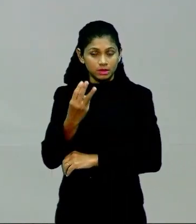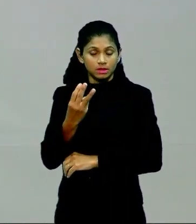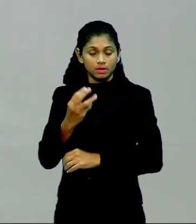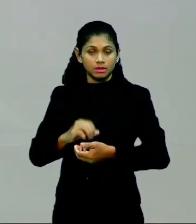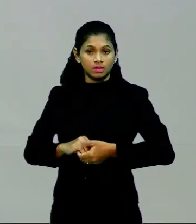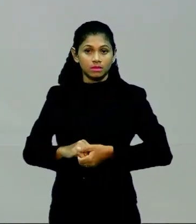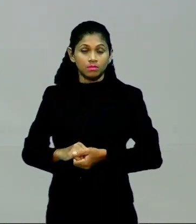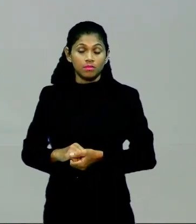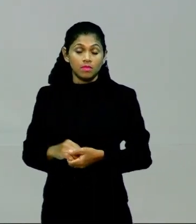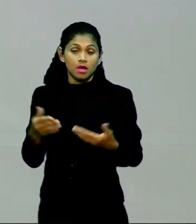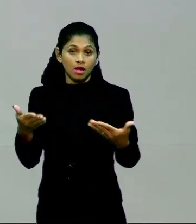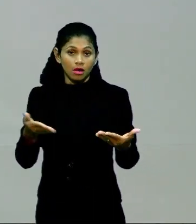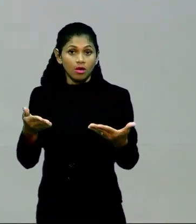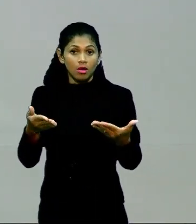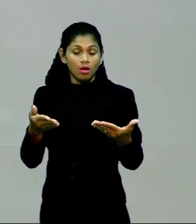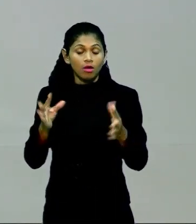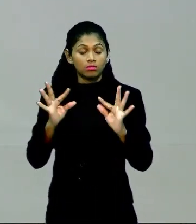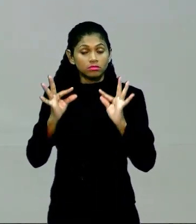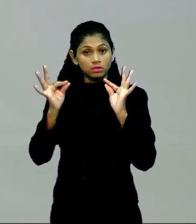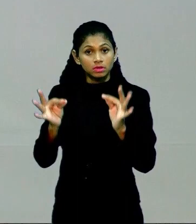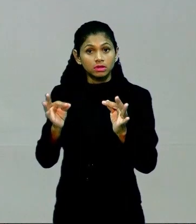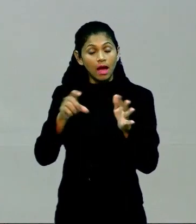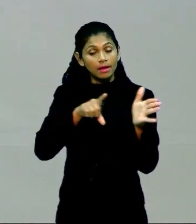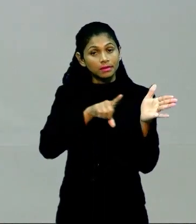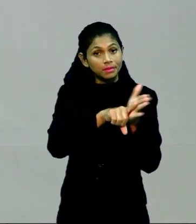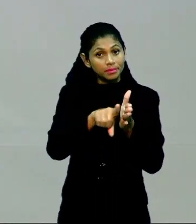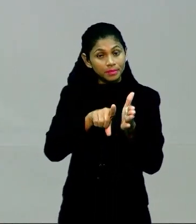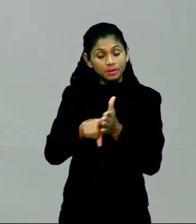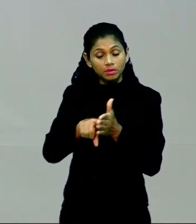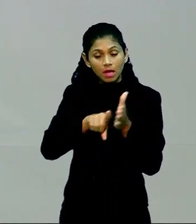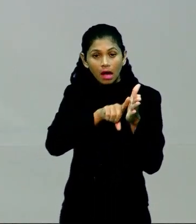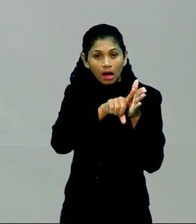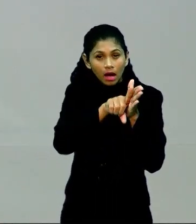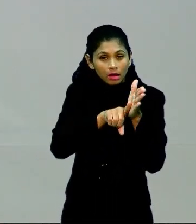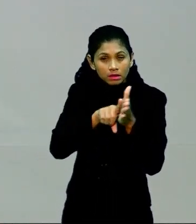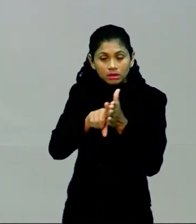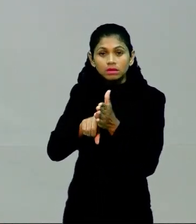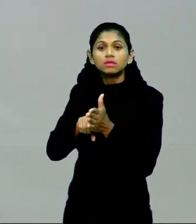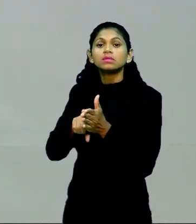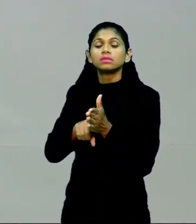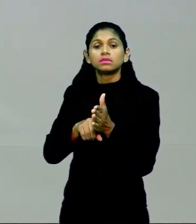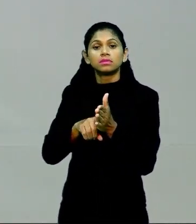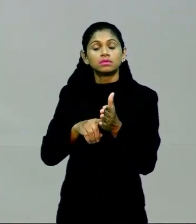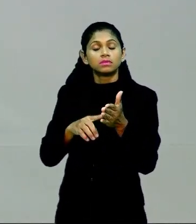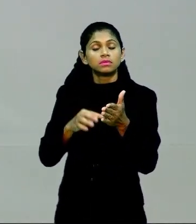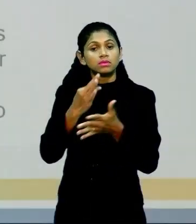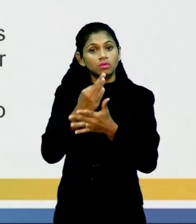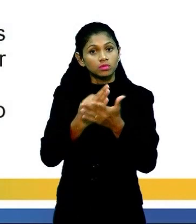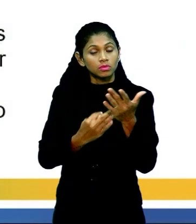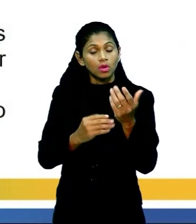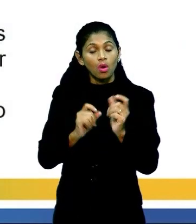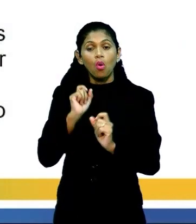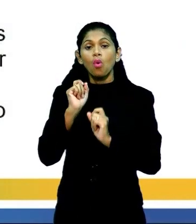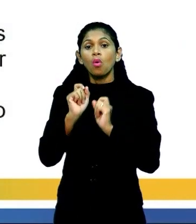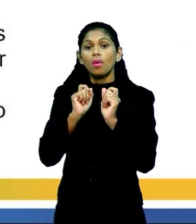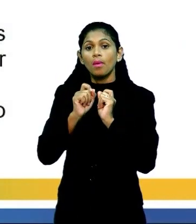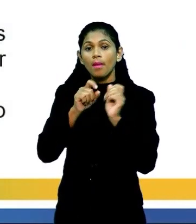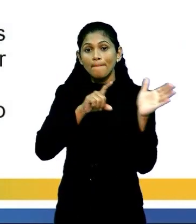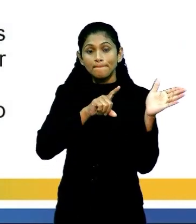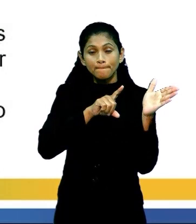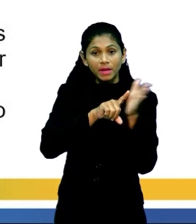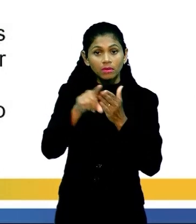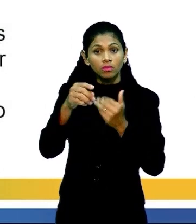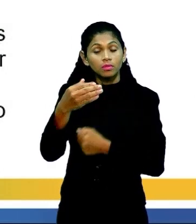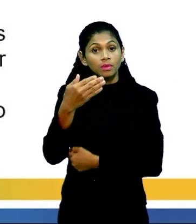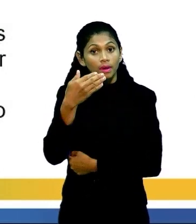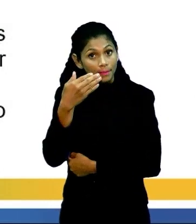e ver, de acordo com, analisando também com o texto, o que a pergunta está exigindo de